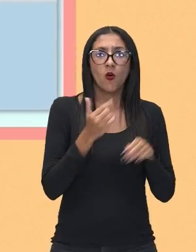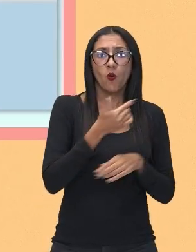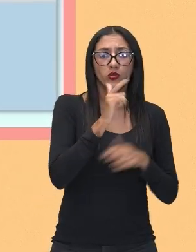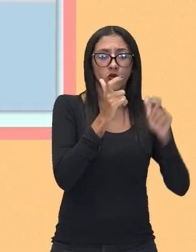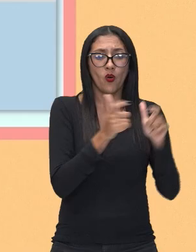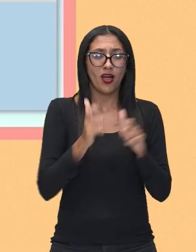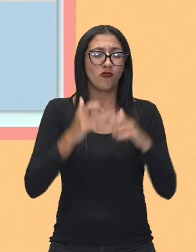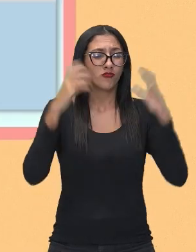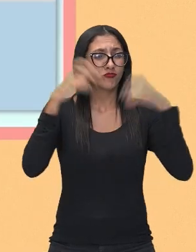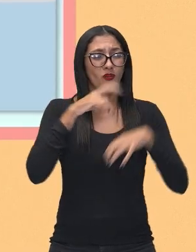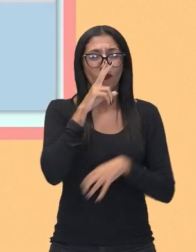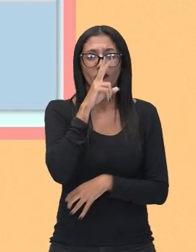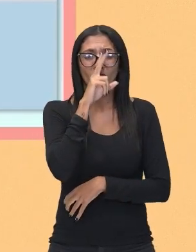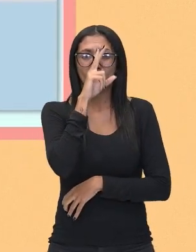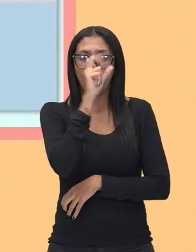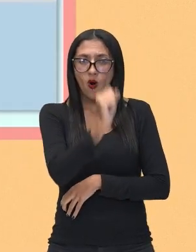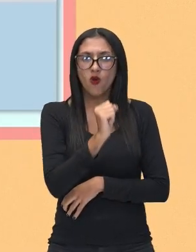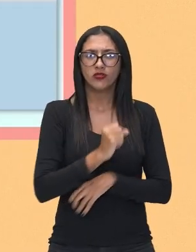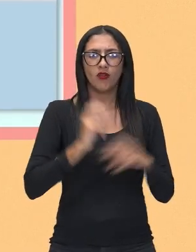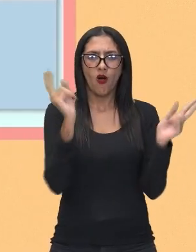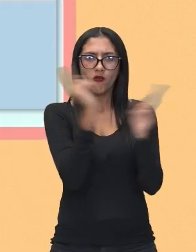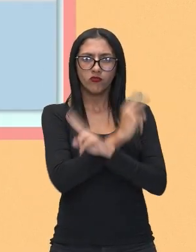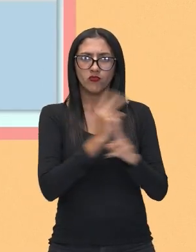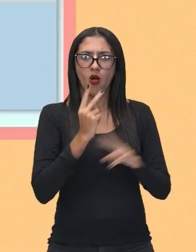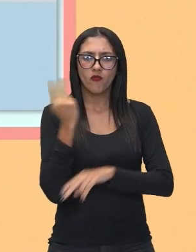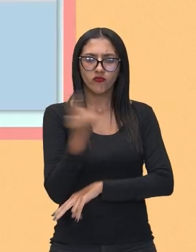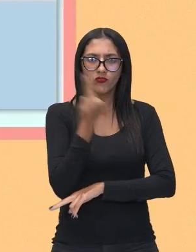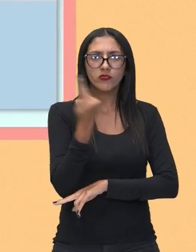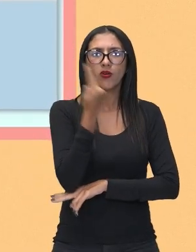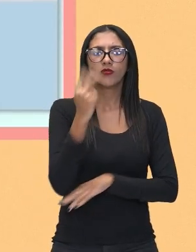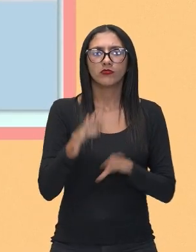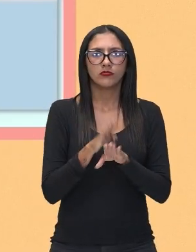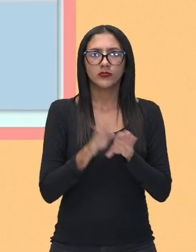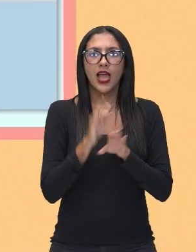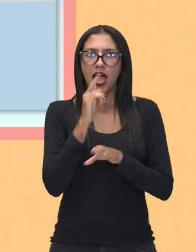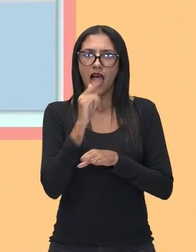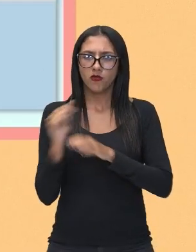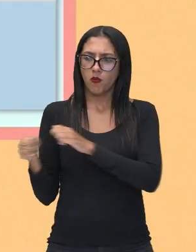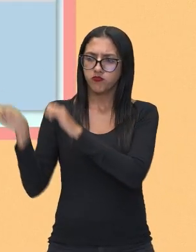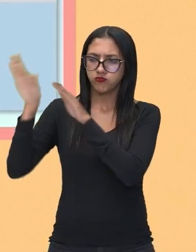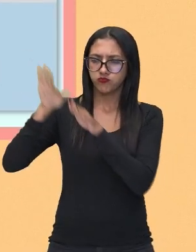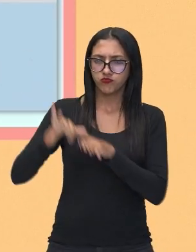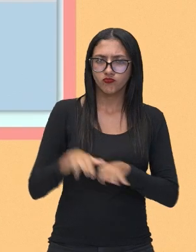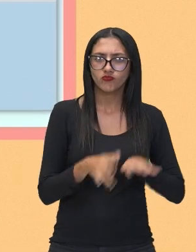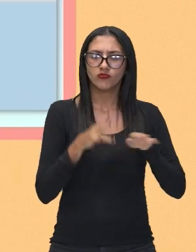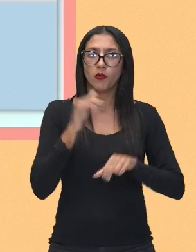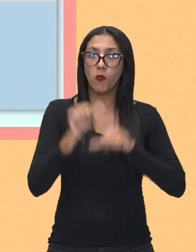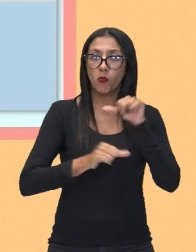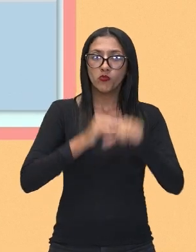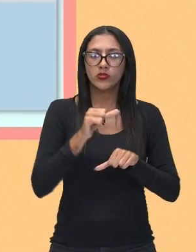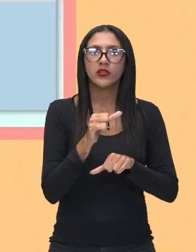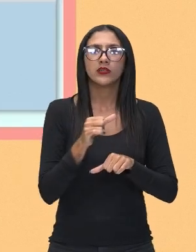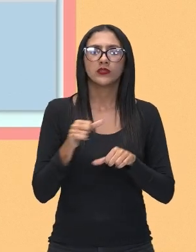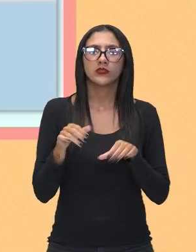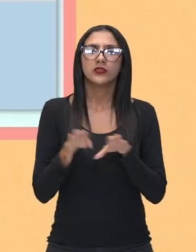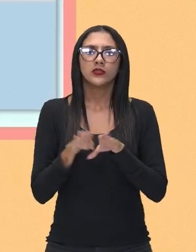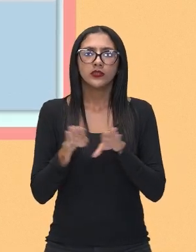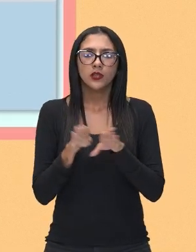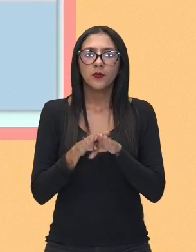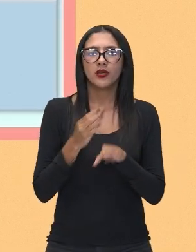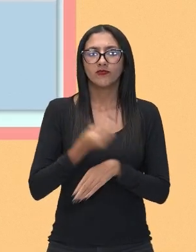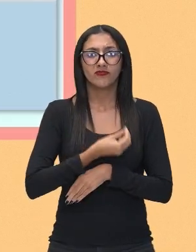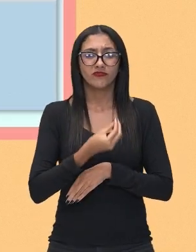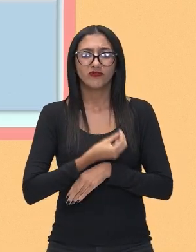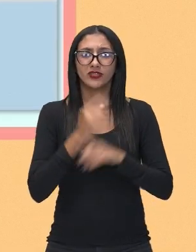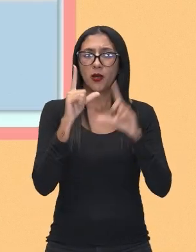localidades, tempestades, furacões, inundações, alterações de ecossistemas, redução da biodiversidade, perda de